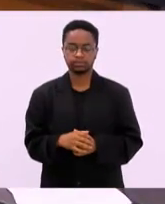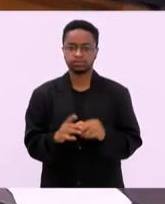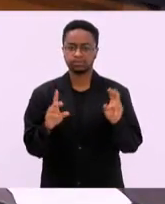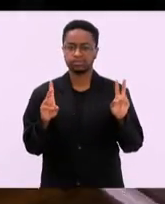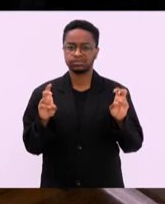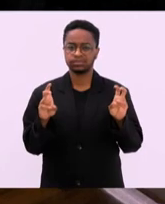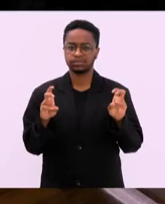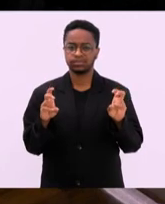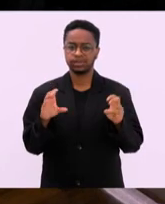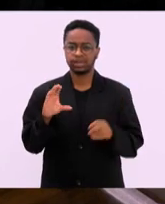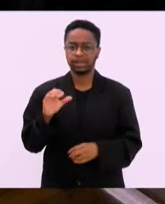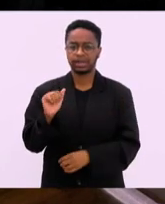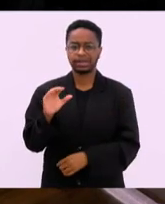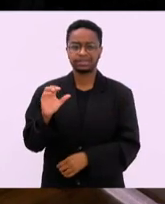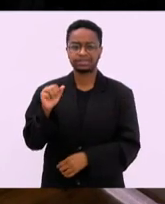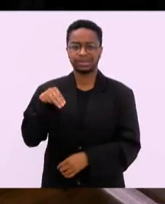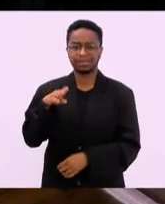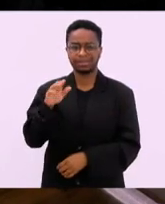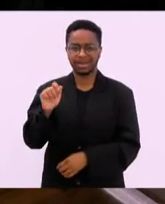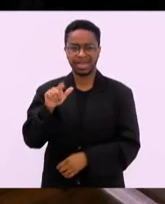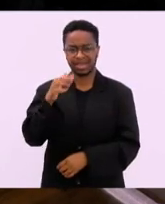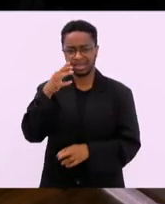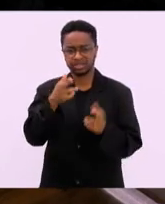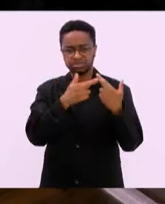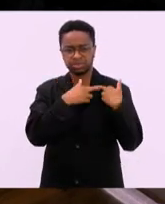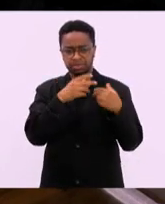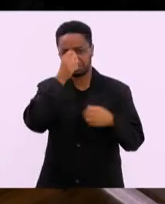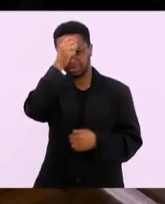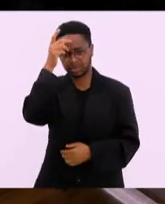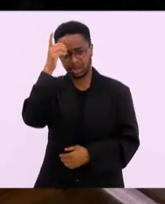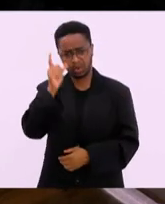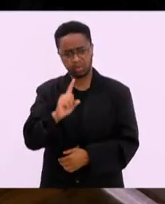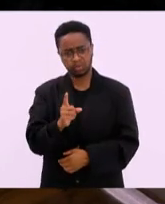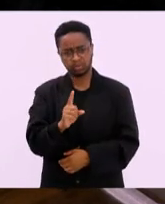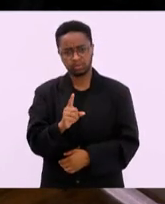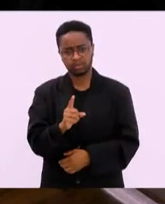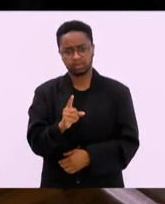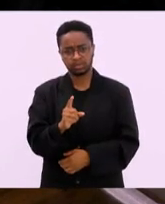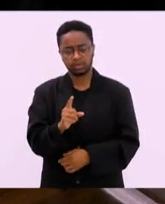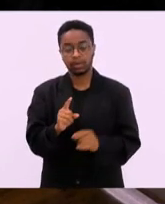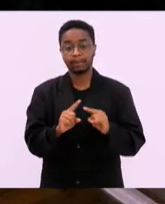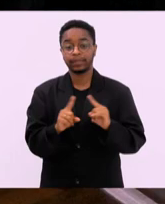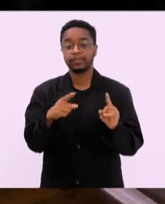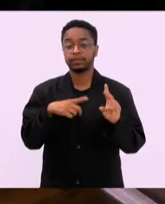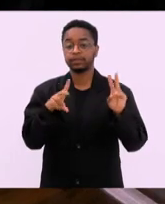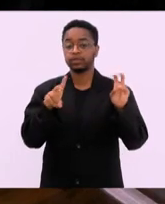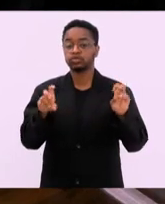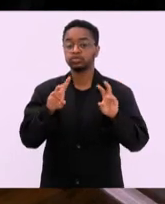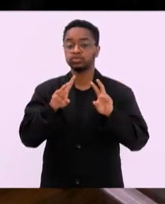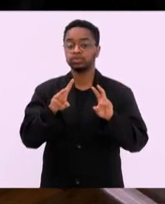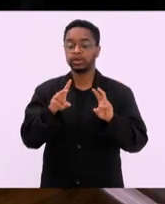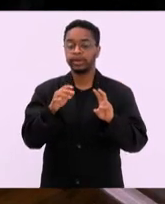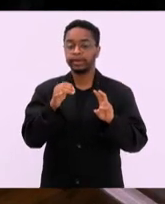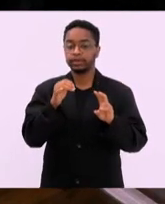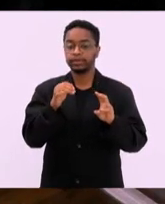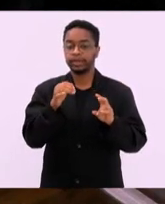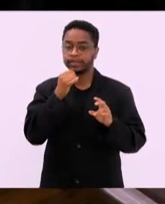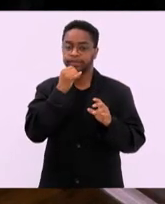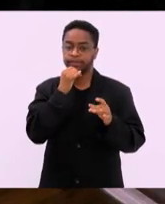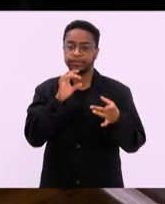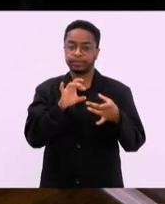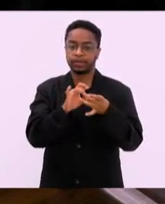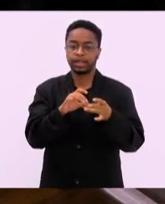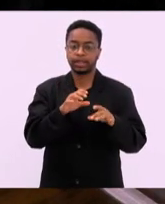de caçamba, não sei quanto, isso não é municipal? Mas, na verdade, ele está fazendo uma questão relacionada a trânsito, porque as caçambas